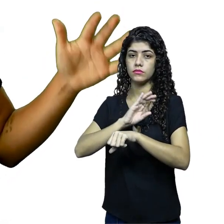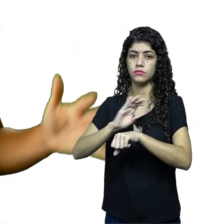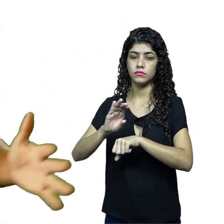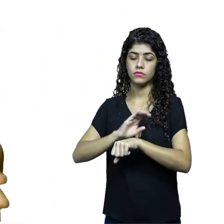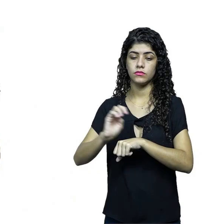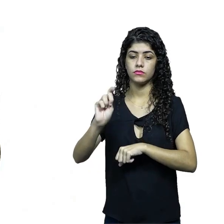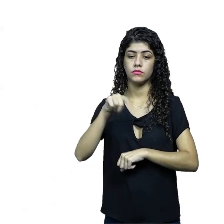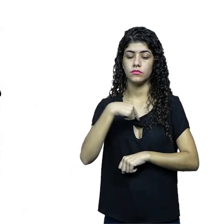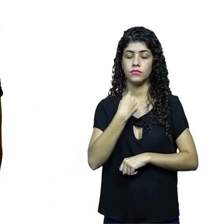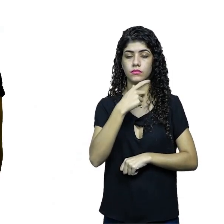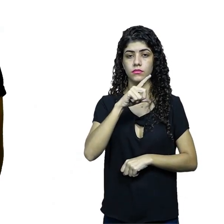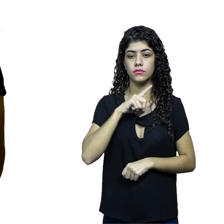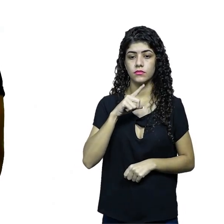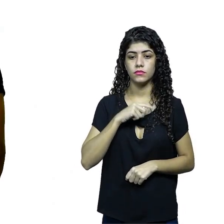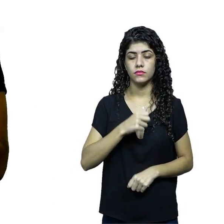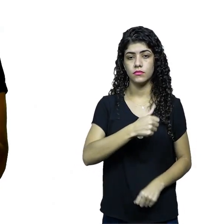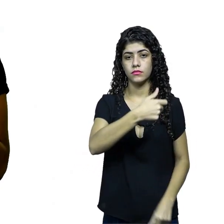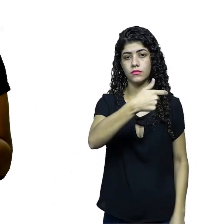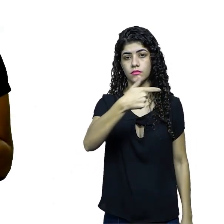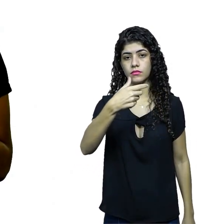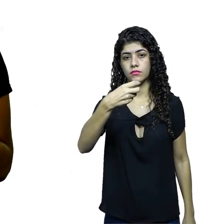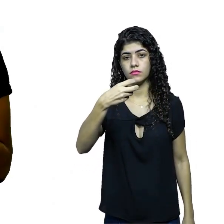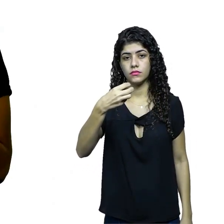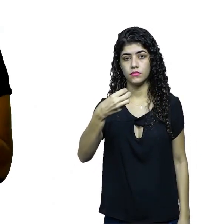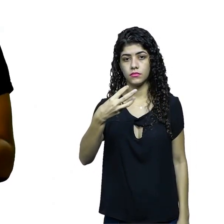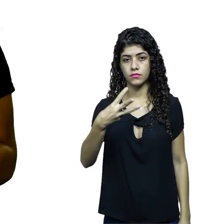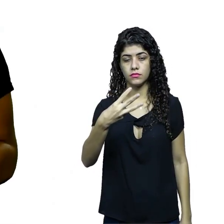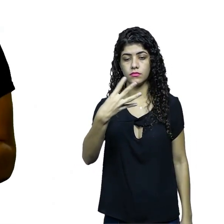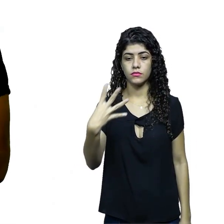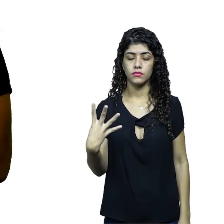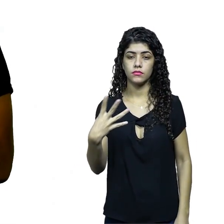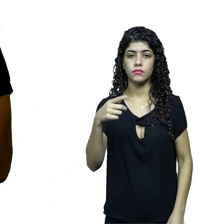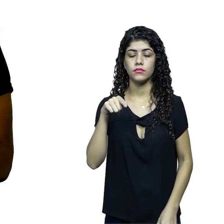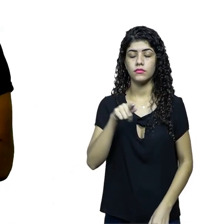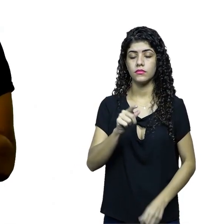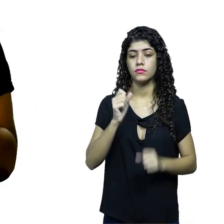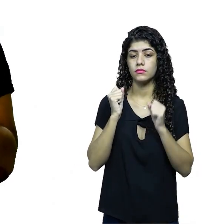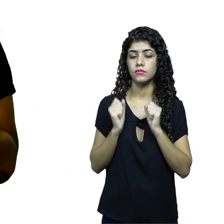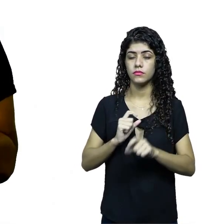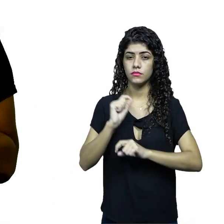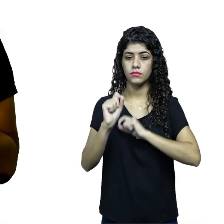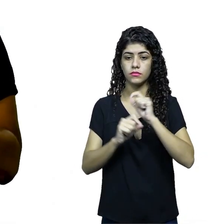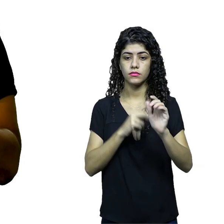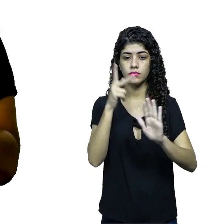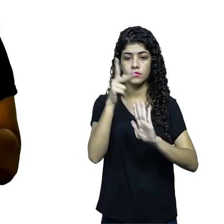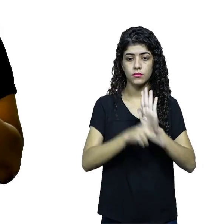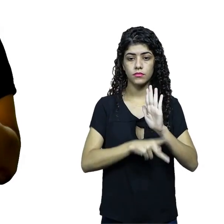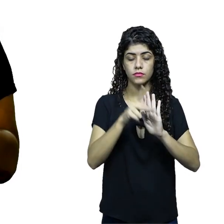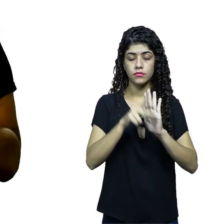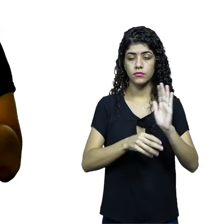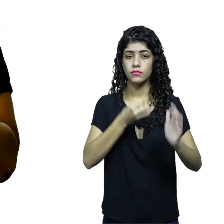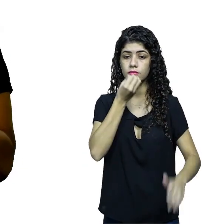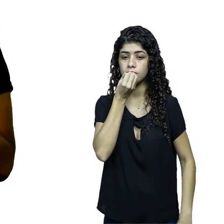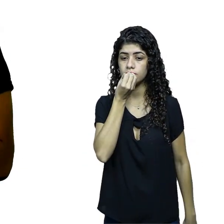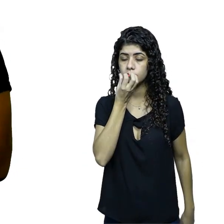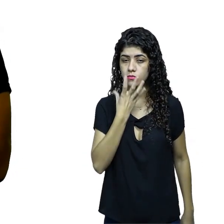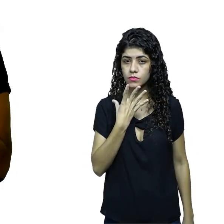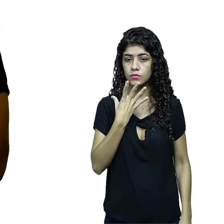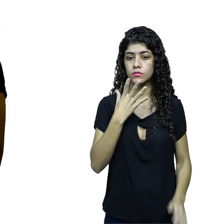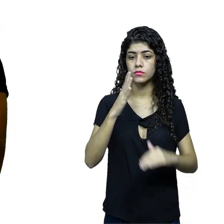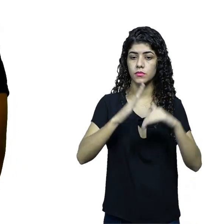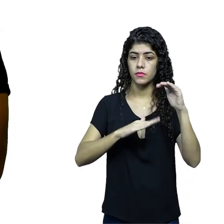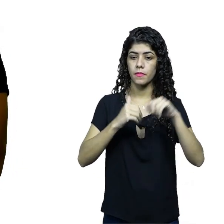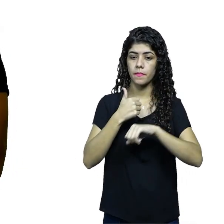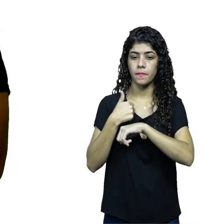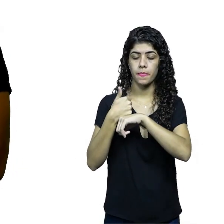todo o curso que nós tivemos, módulo 1, 2, 3 e 4, que é esse final, você pode fazer um projeto muito bom, um